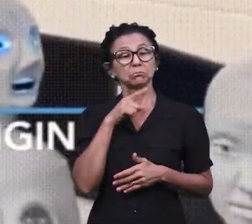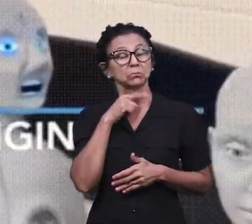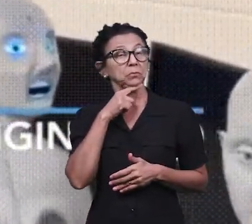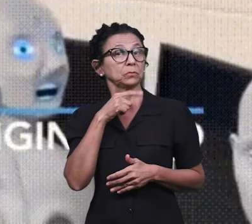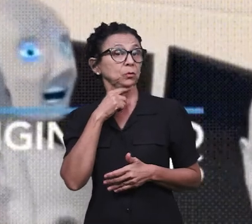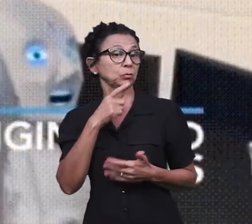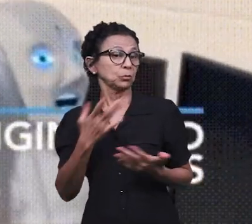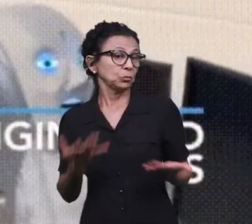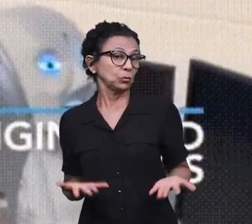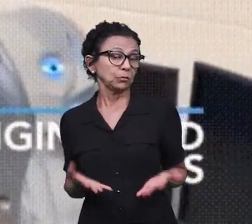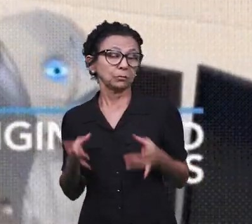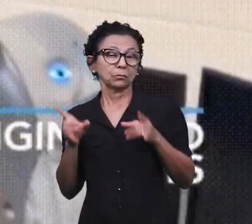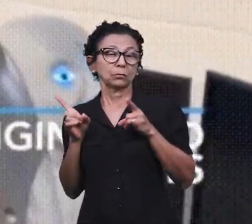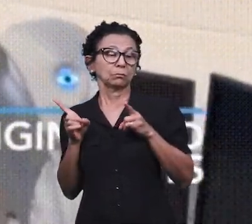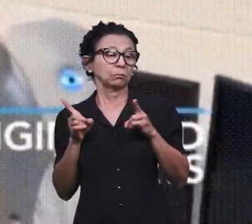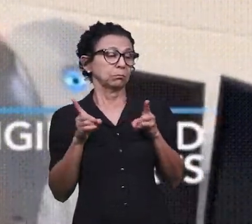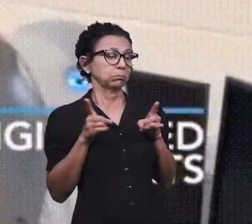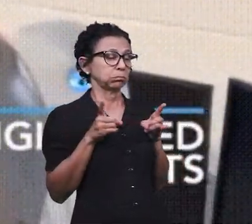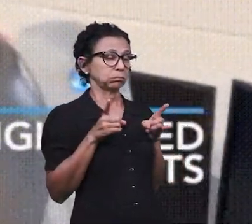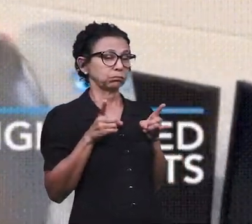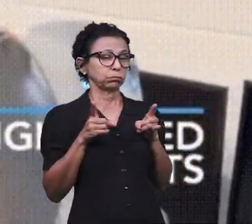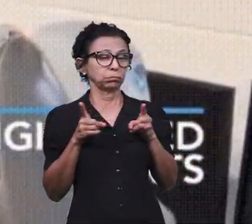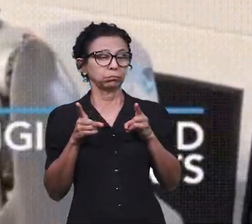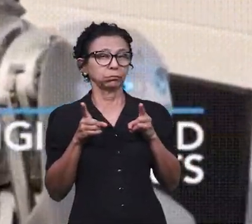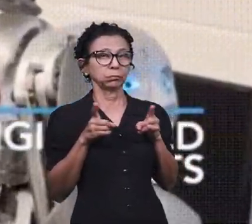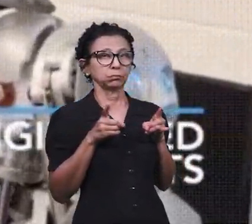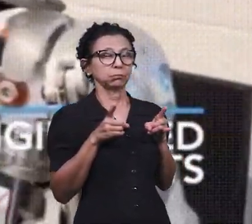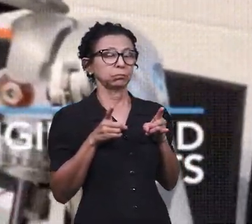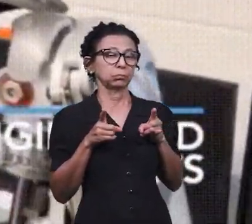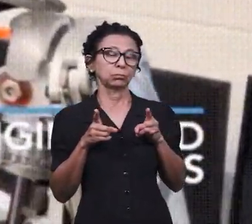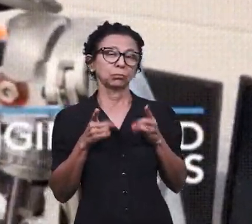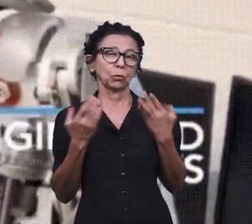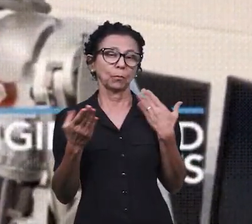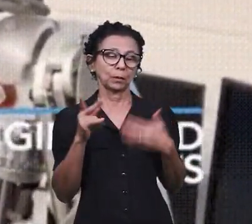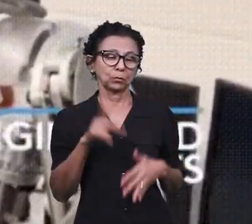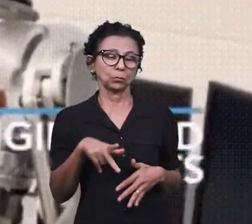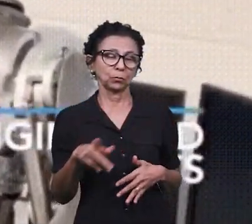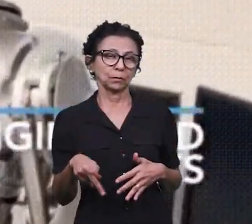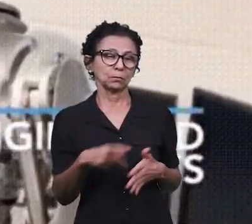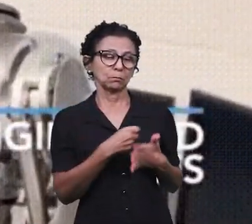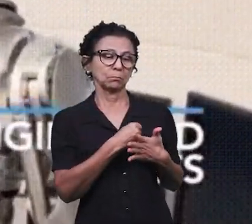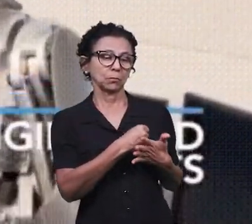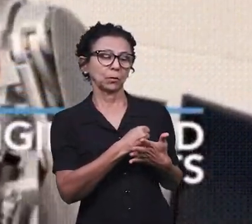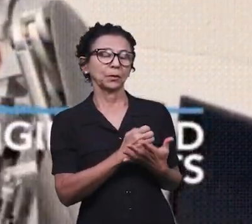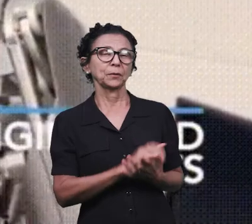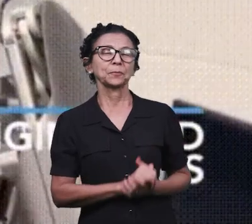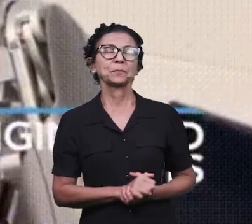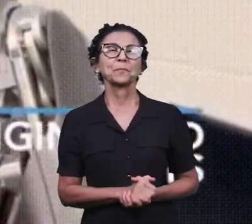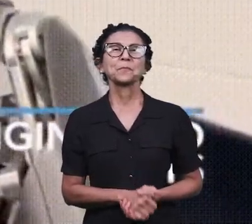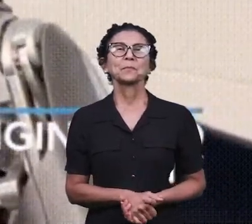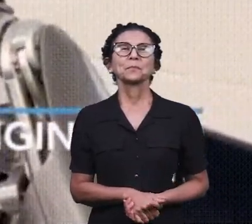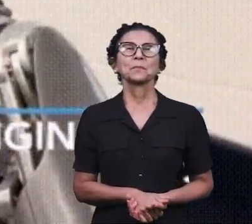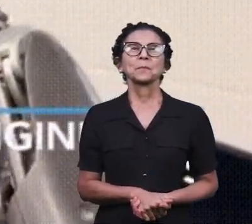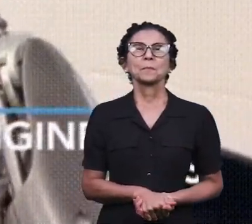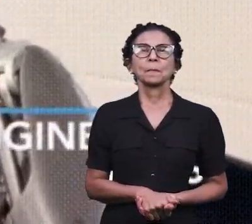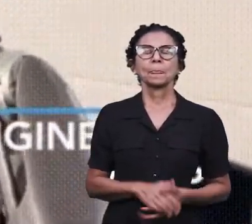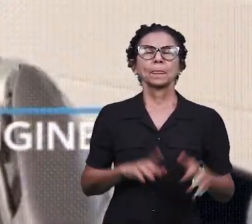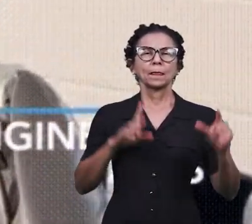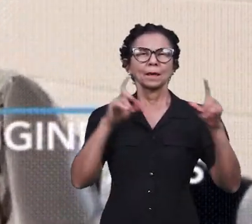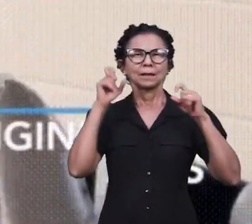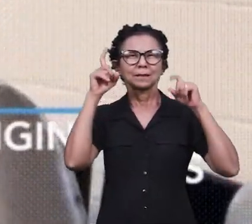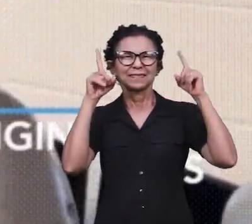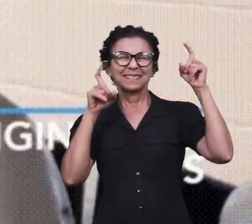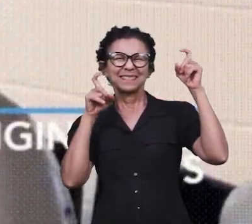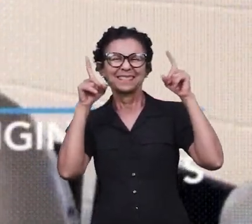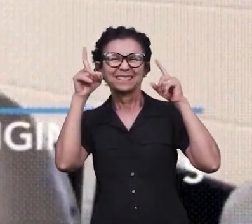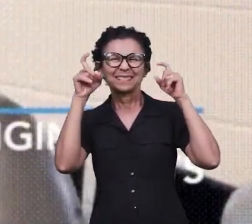dúvida, né? O robô pode servir como fosse ali um professor auxiliar, né? E além de fazer expressões